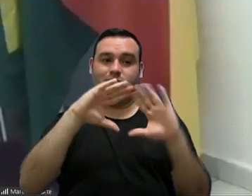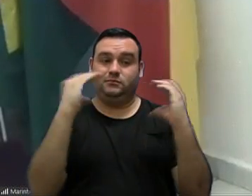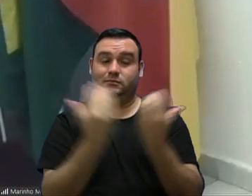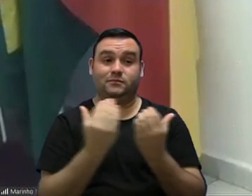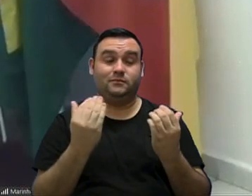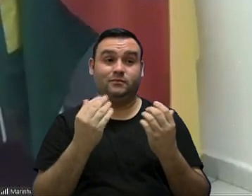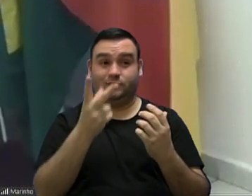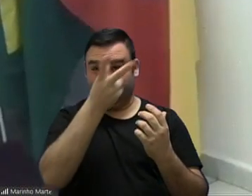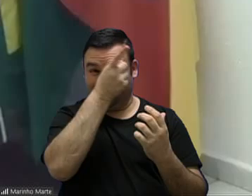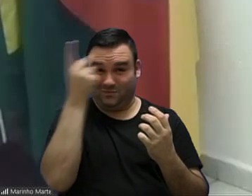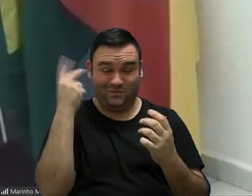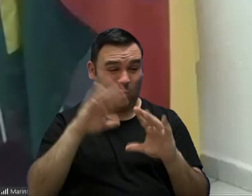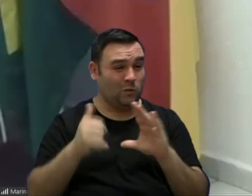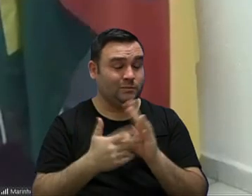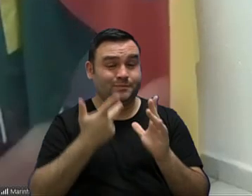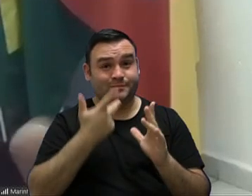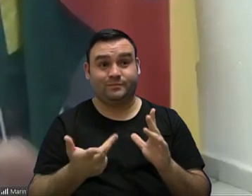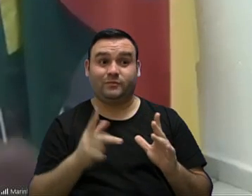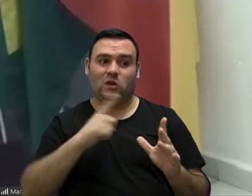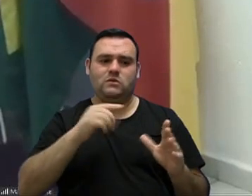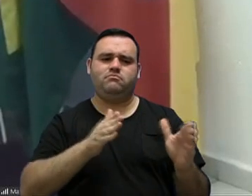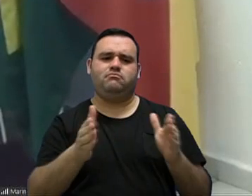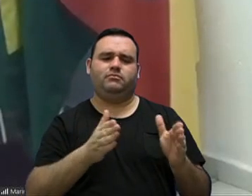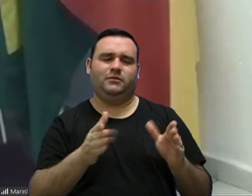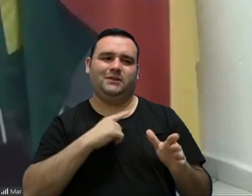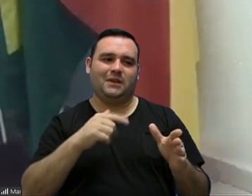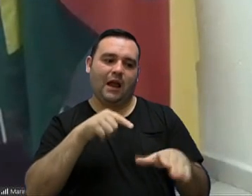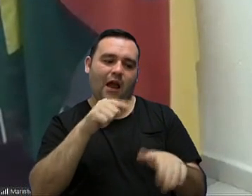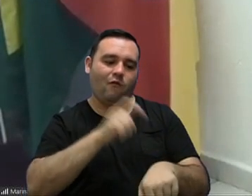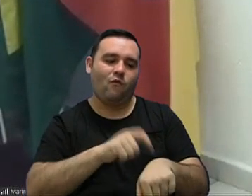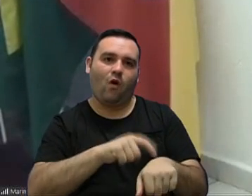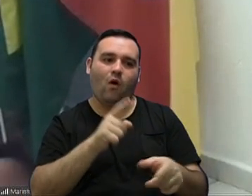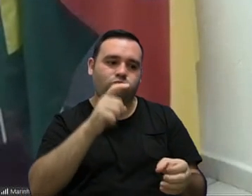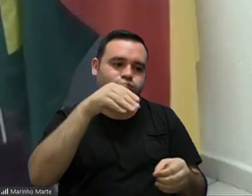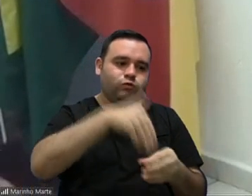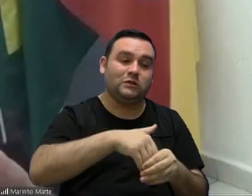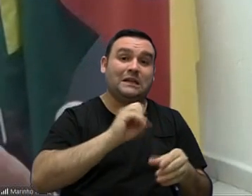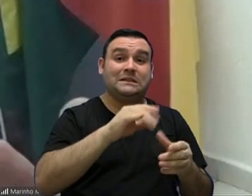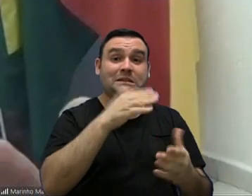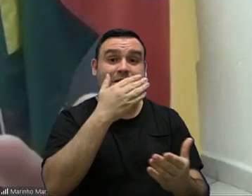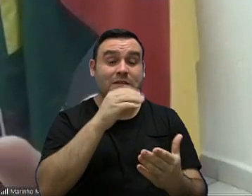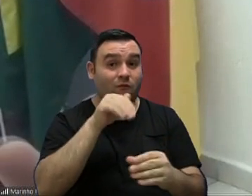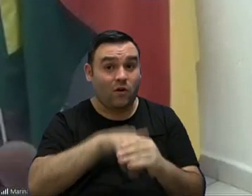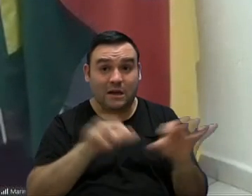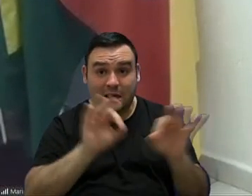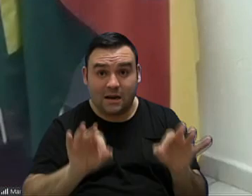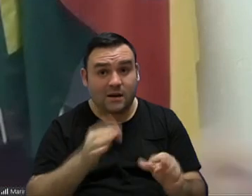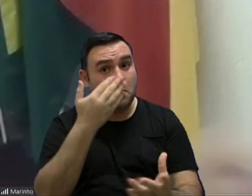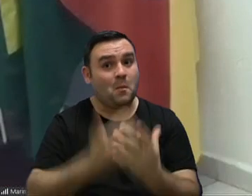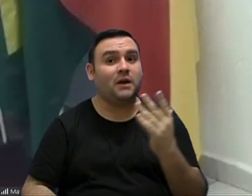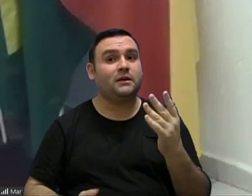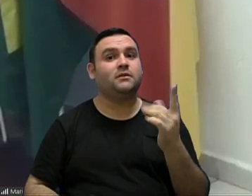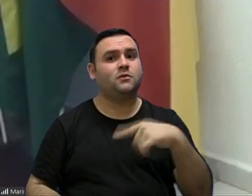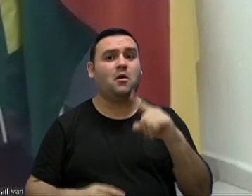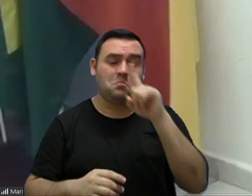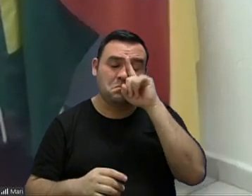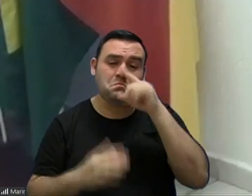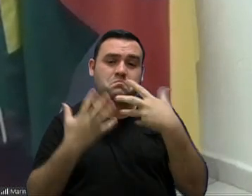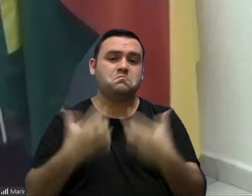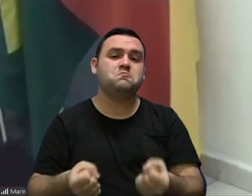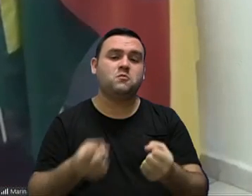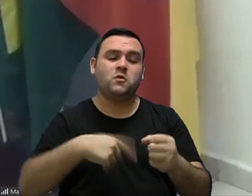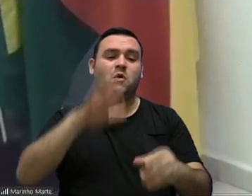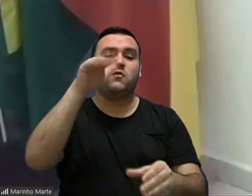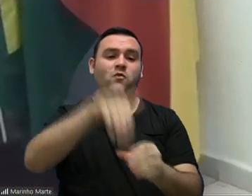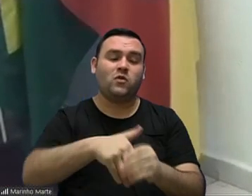Todo executivo diz isso. Olha, tem um prazo para votar, se não votar nós vamos perder. Nós vamos correr esse risco de